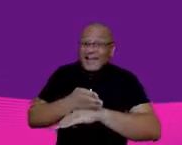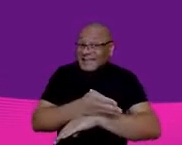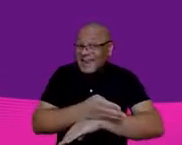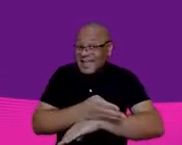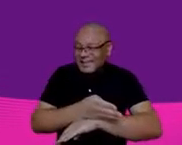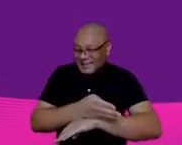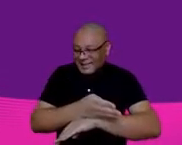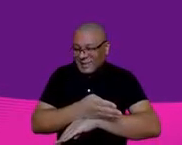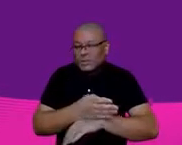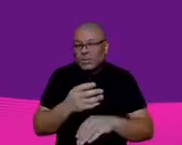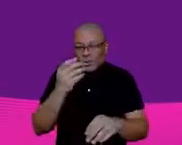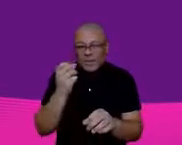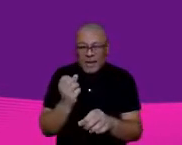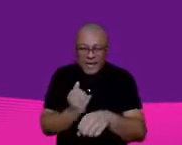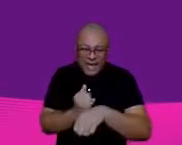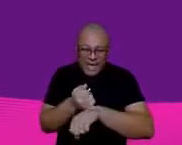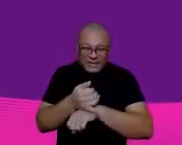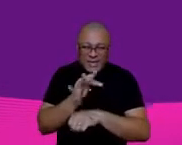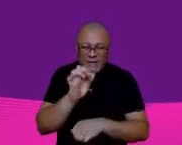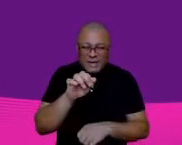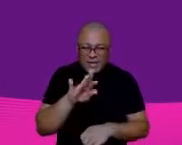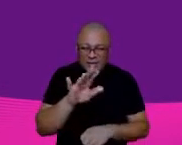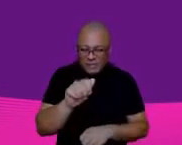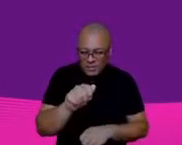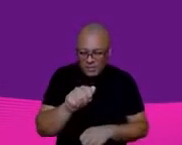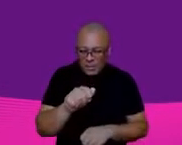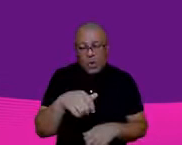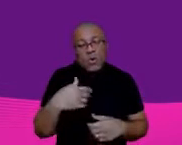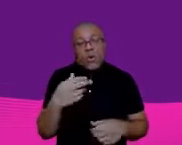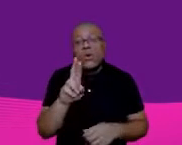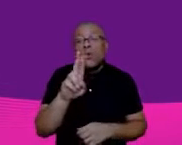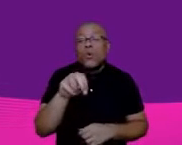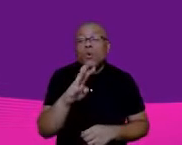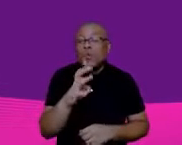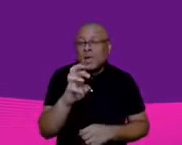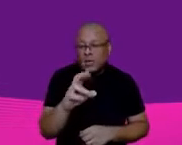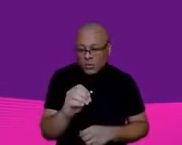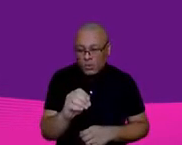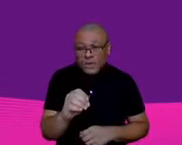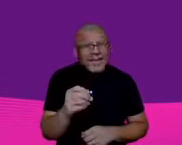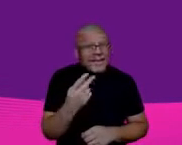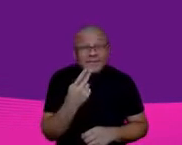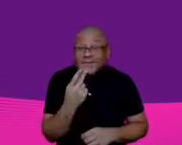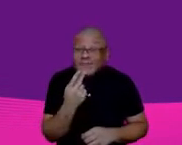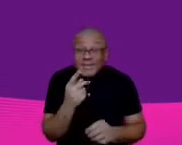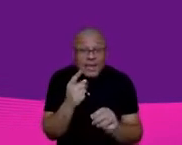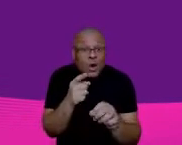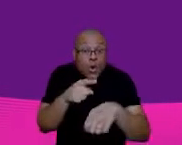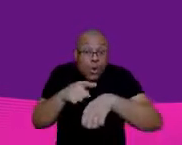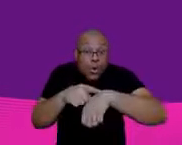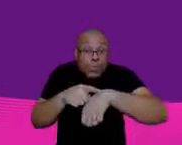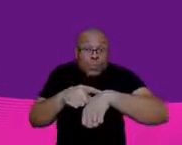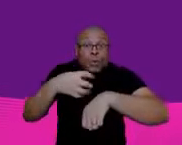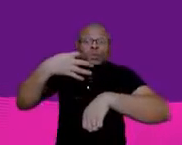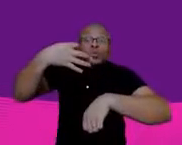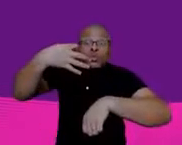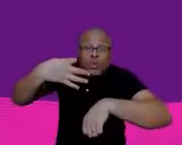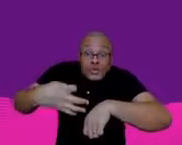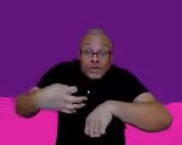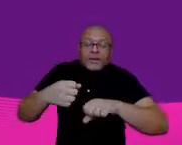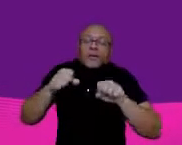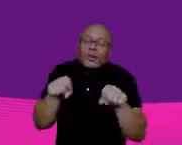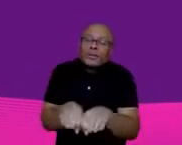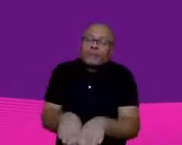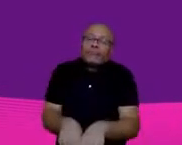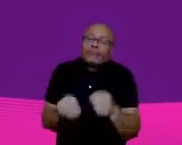de fêmur, de tíbia, que seja, ou mesmo de úmero, se você não fizer um ponto preciso, você pode levar deformidades angulares que são difíceis de